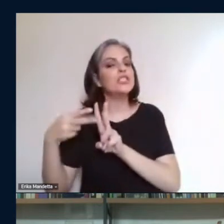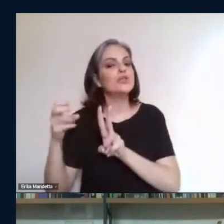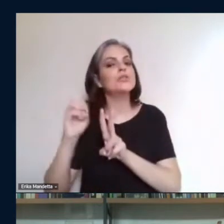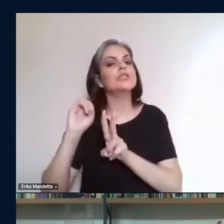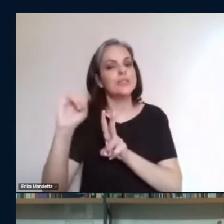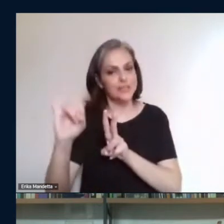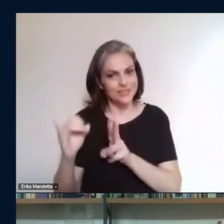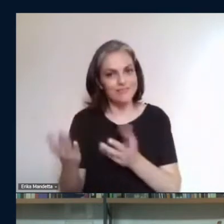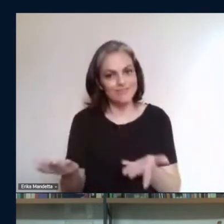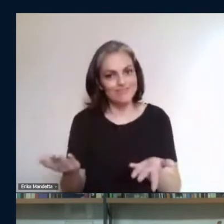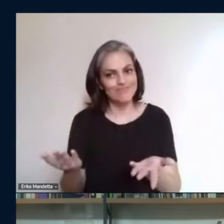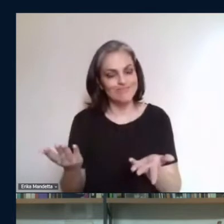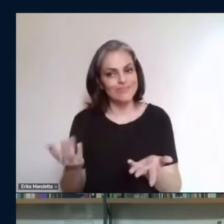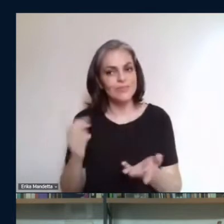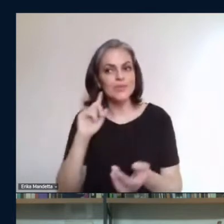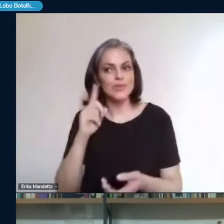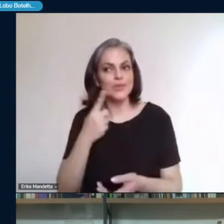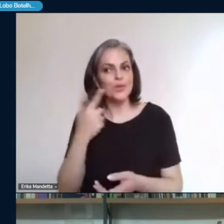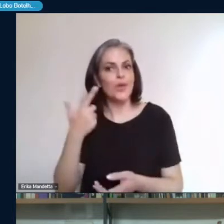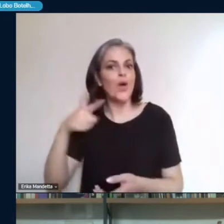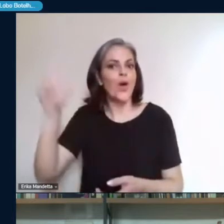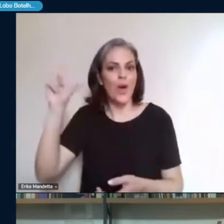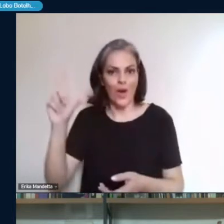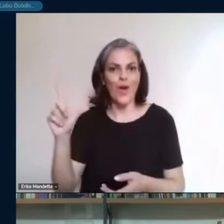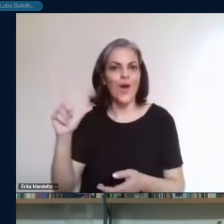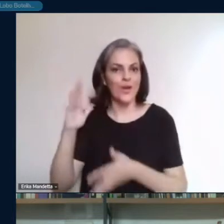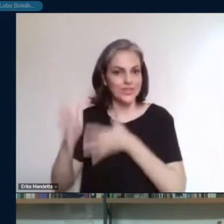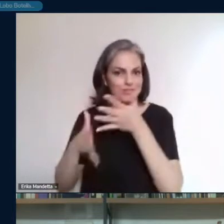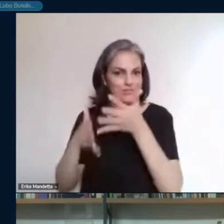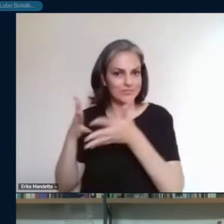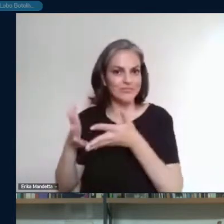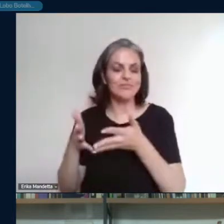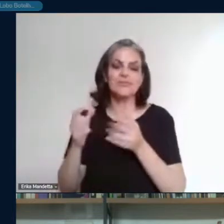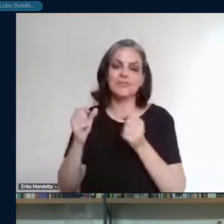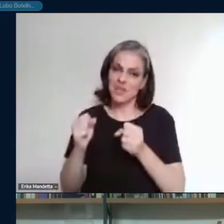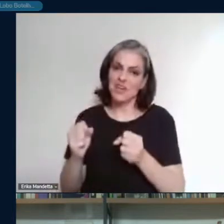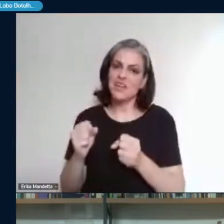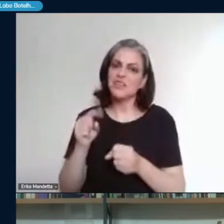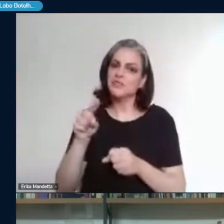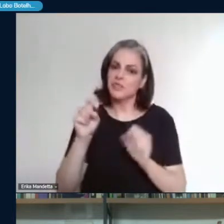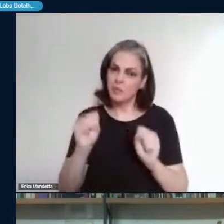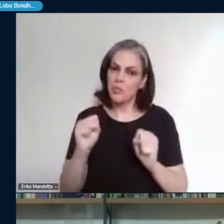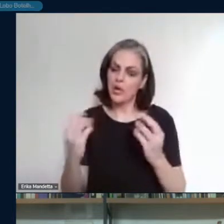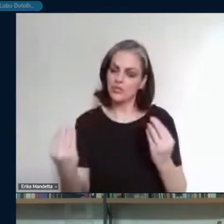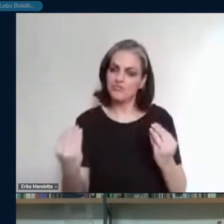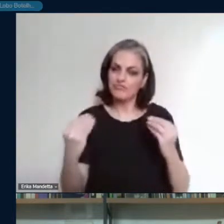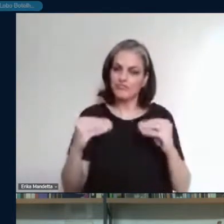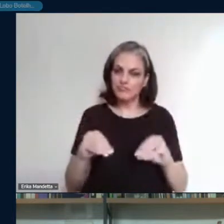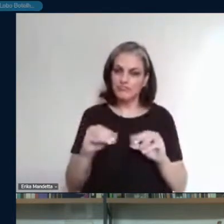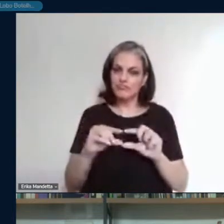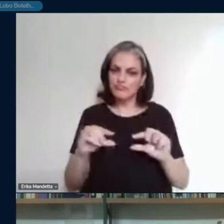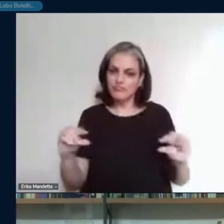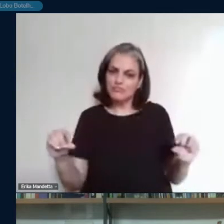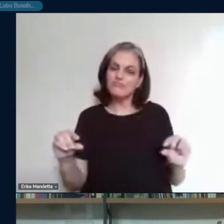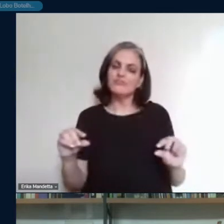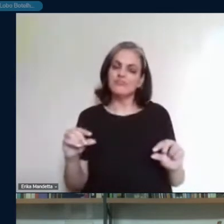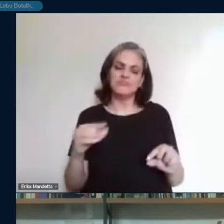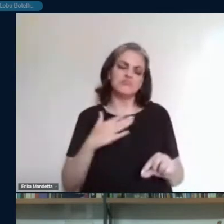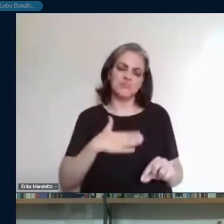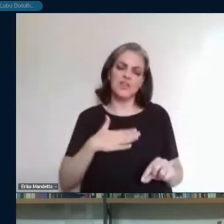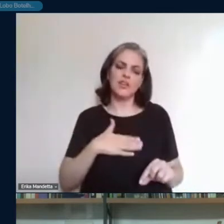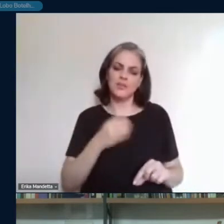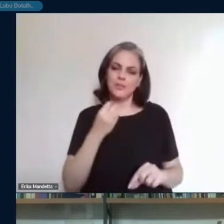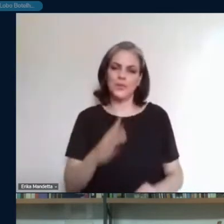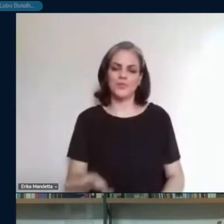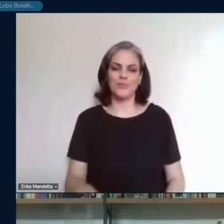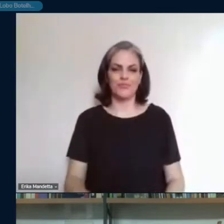outros pares linguísticos, então, tendo uma nota de rodapé, já, bem tranquilo, isso, e eu já estou